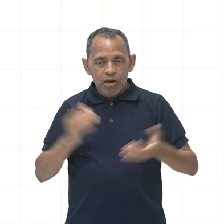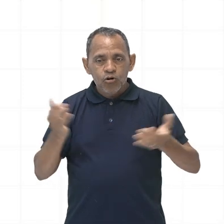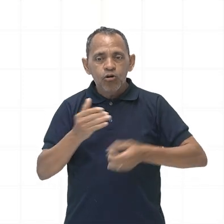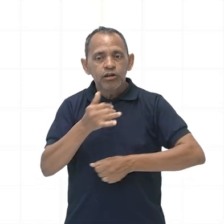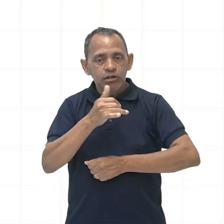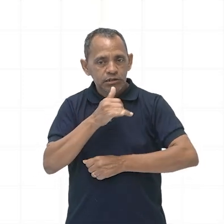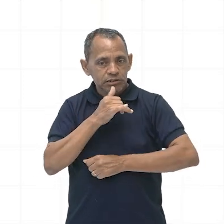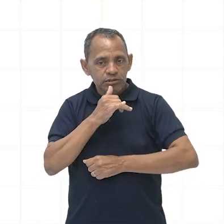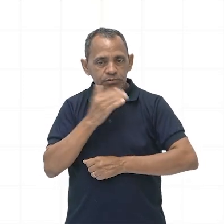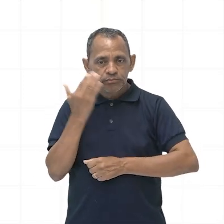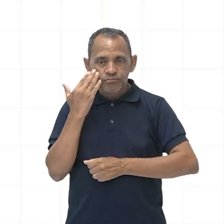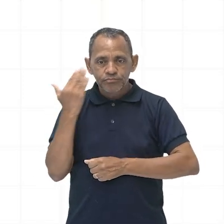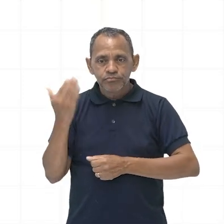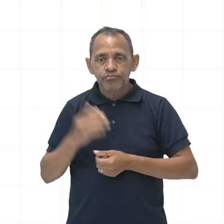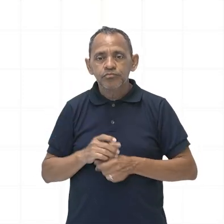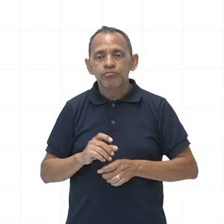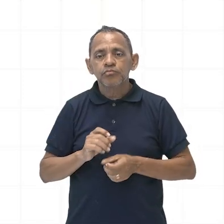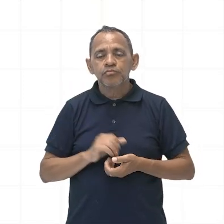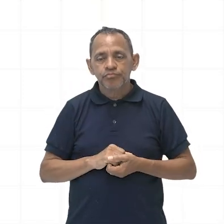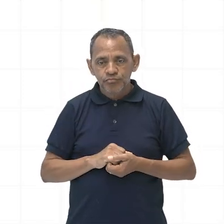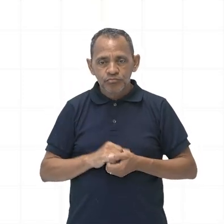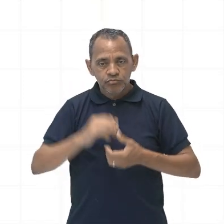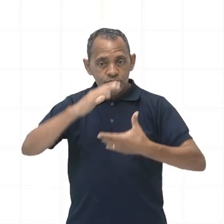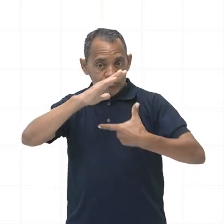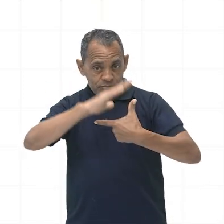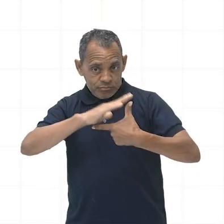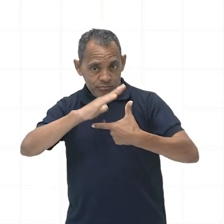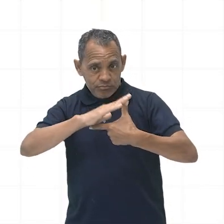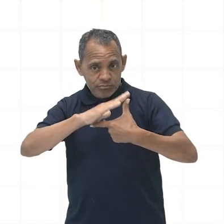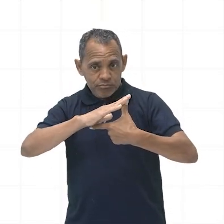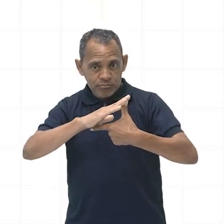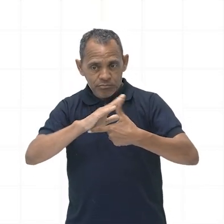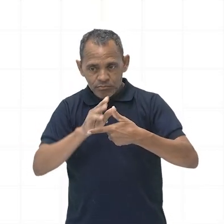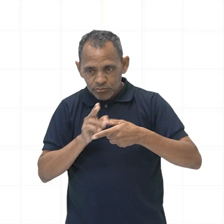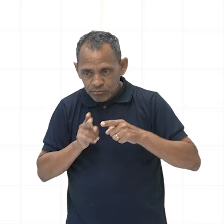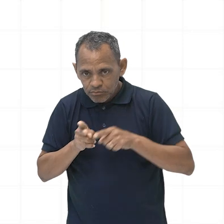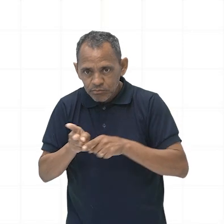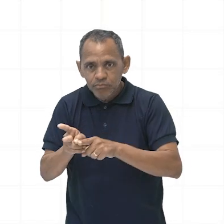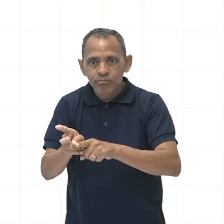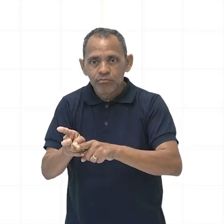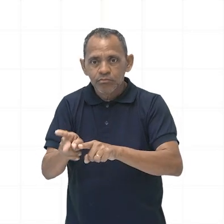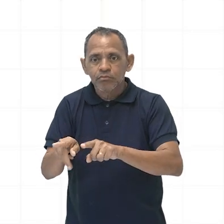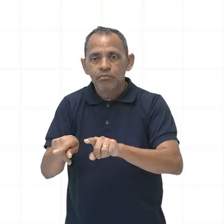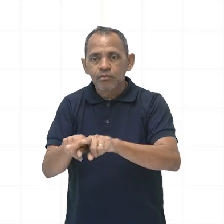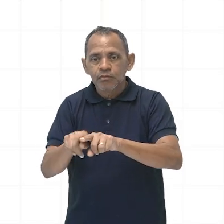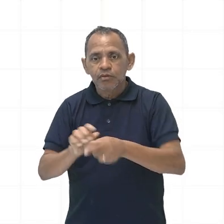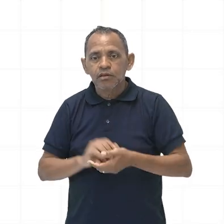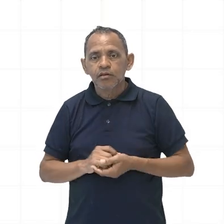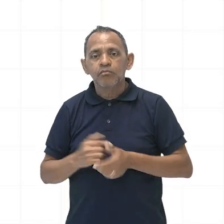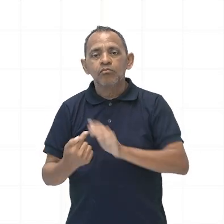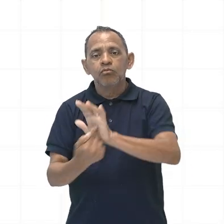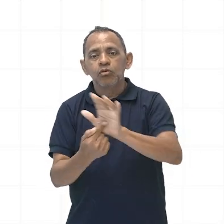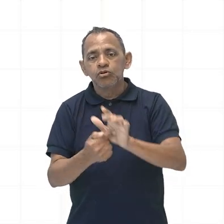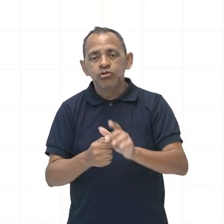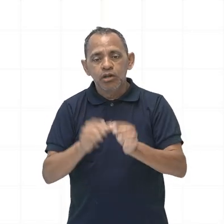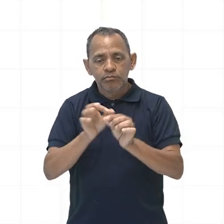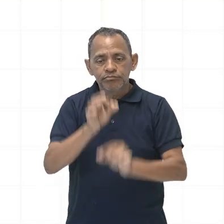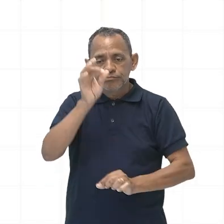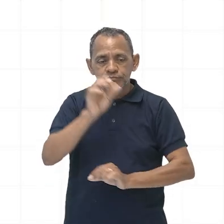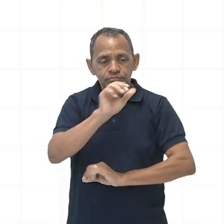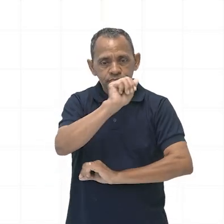exemplo. O que que diz? No triângulo retângulo a seguir, vamos determinar as medidas A,